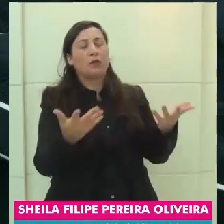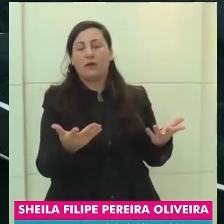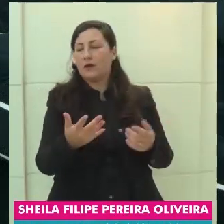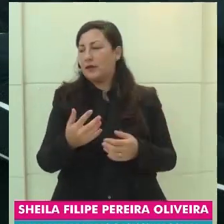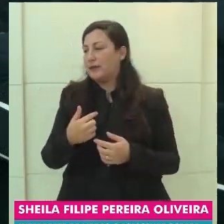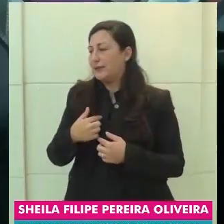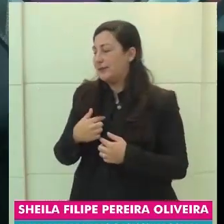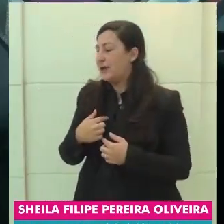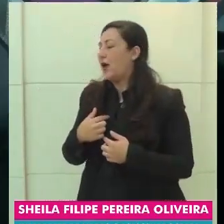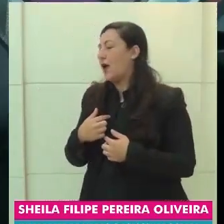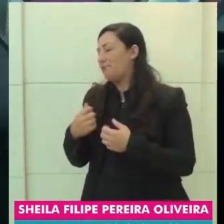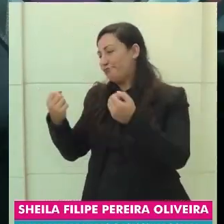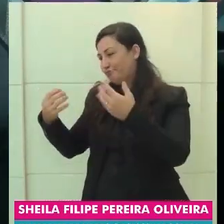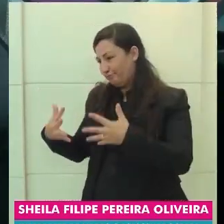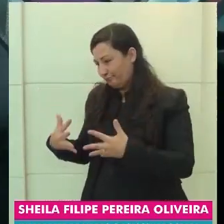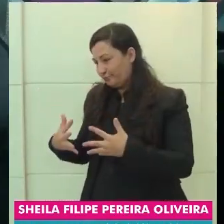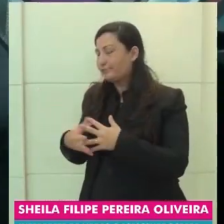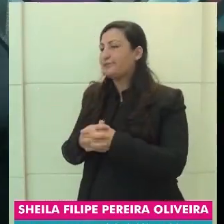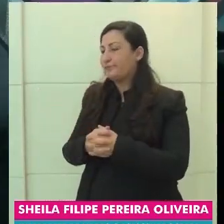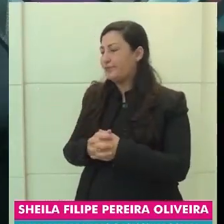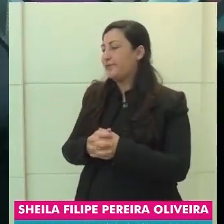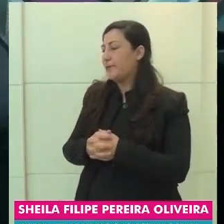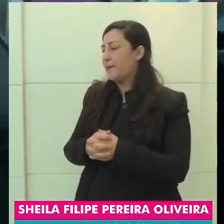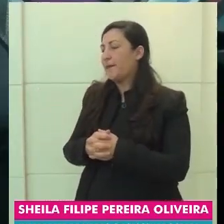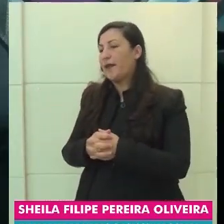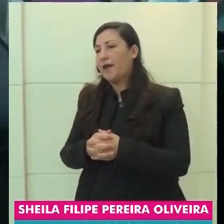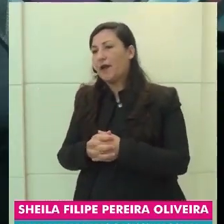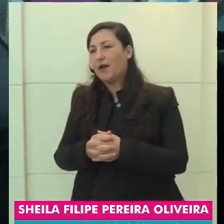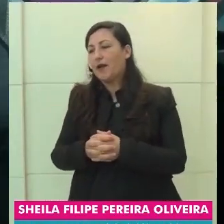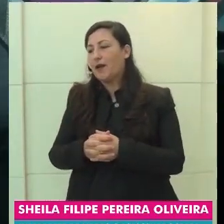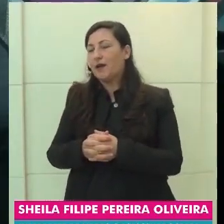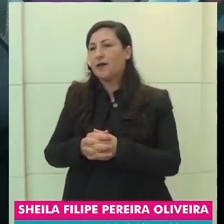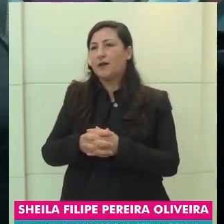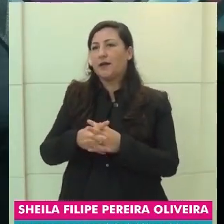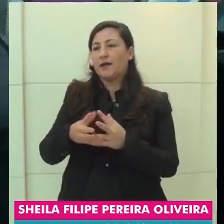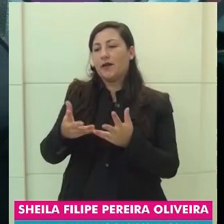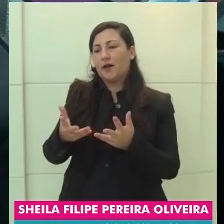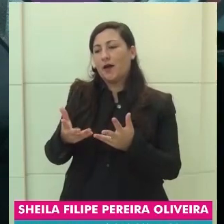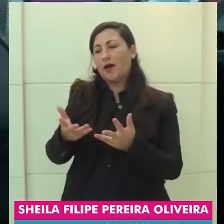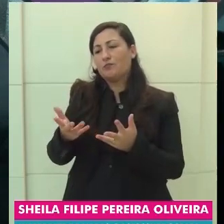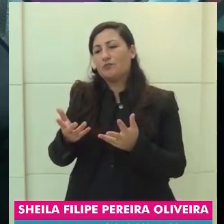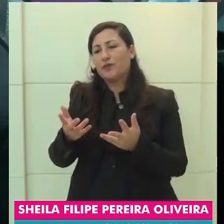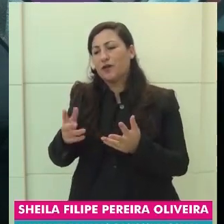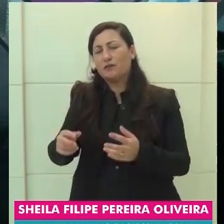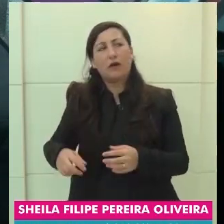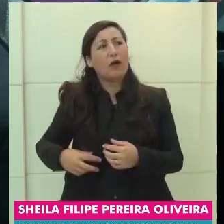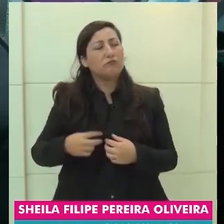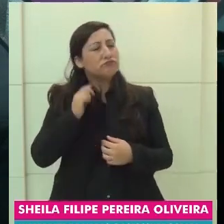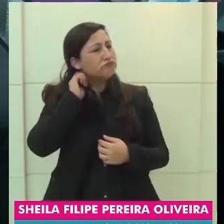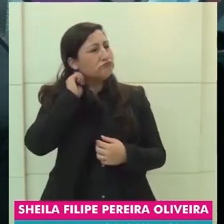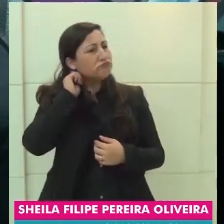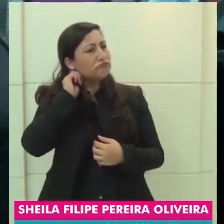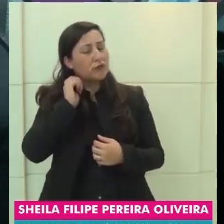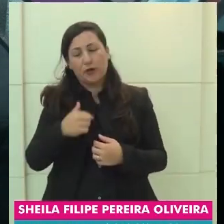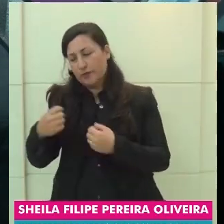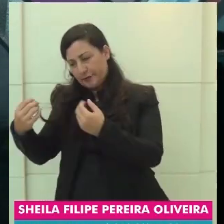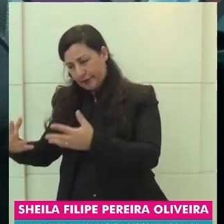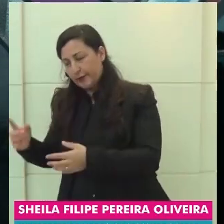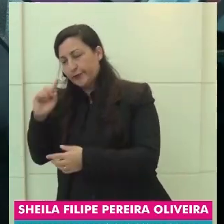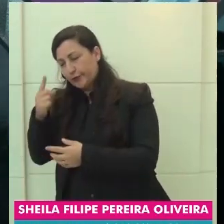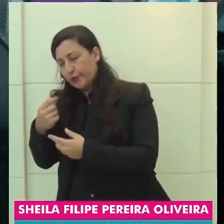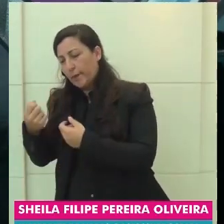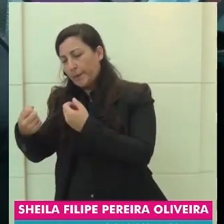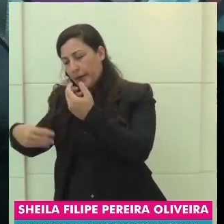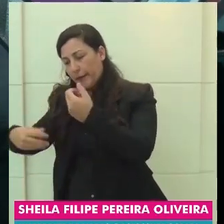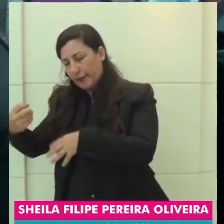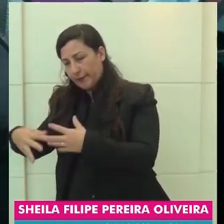Aí eu expliquei para ele, né? E ele, ah, tá. Beleza. Para ele estava